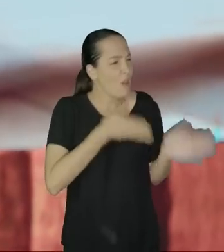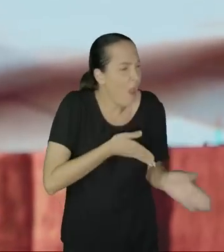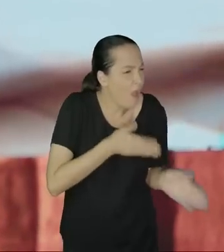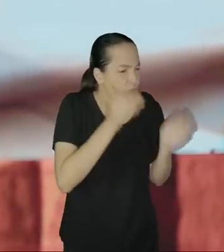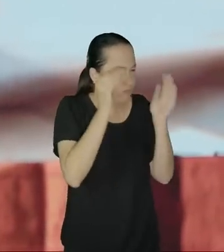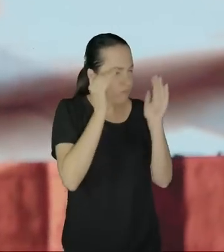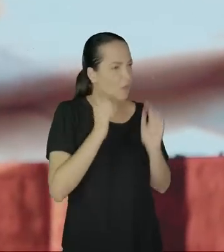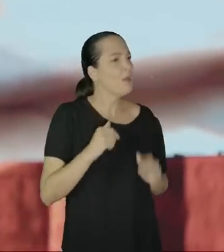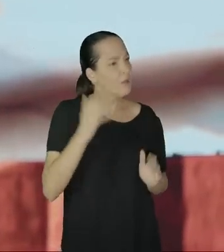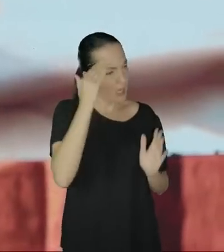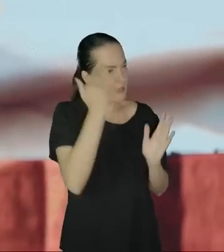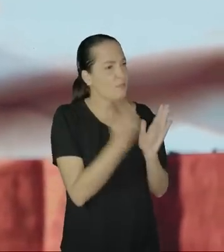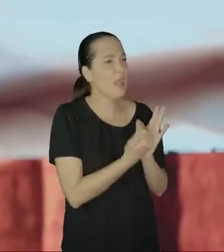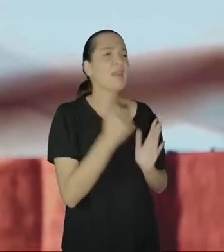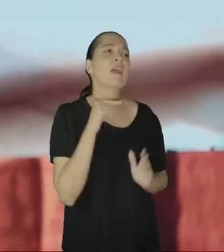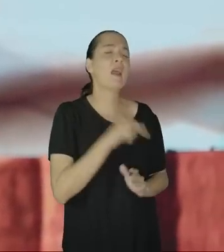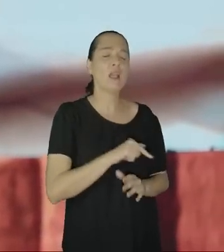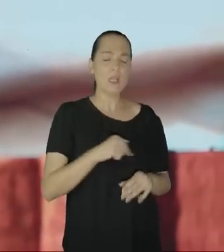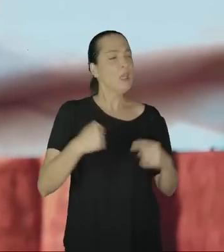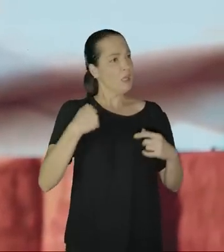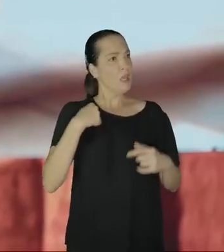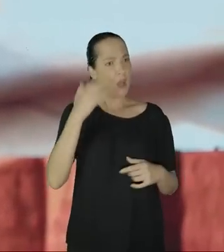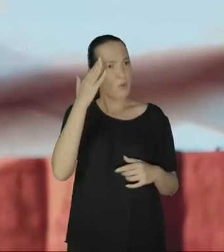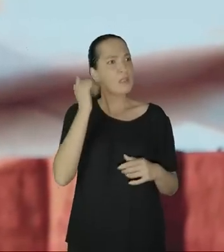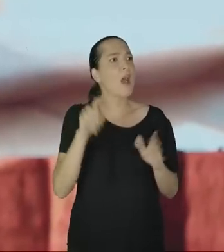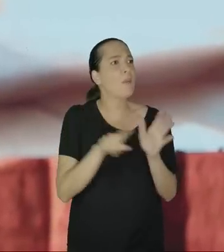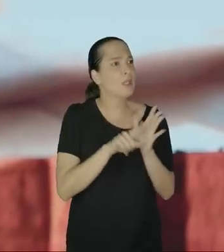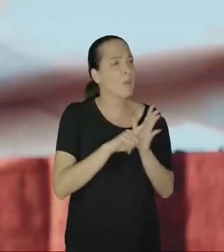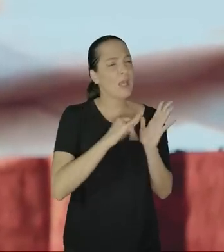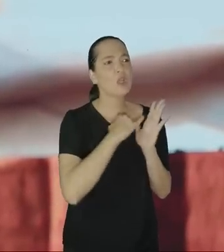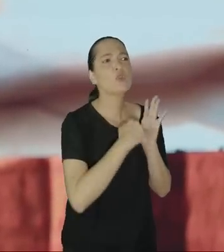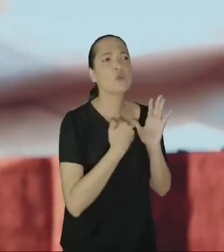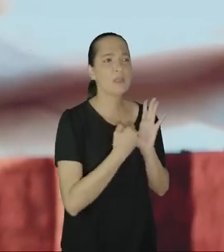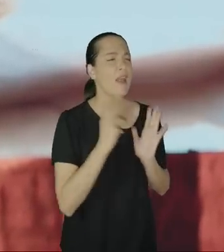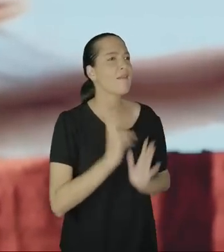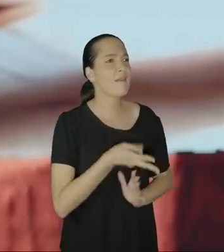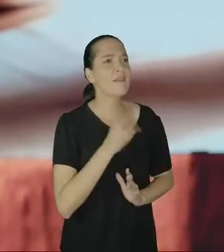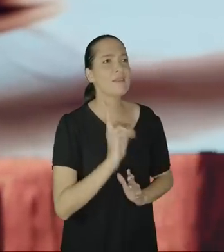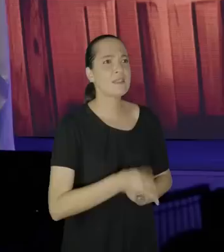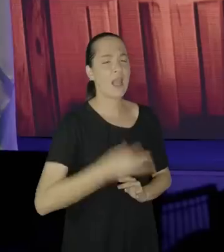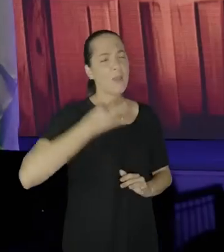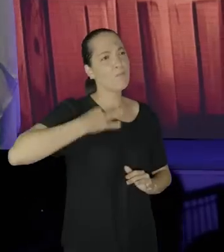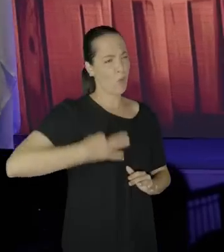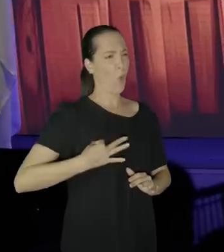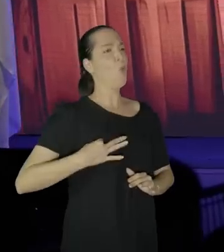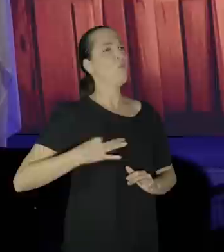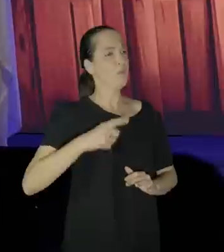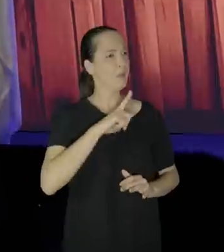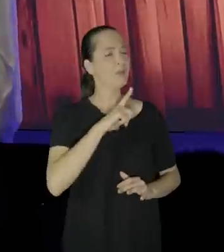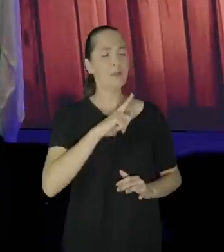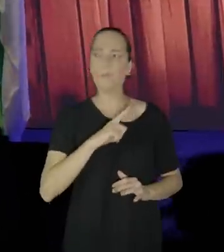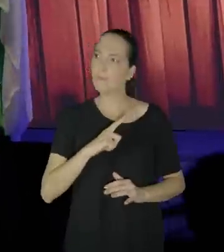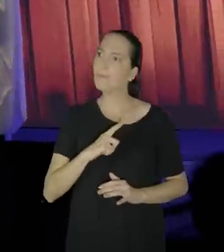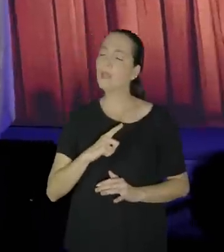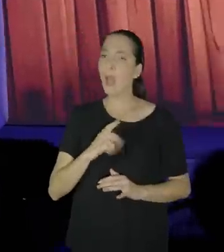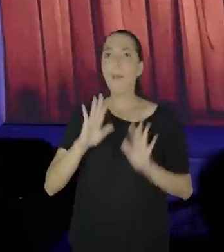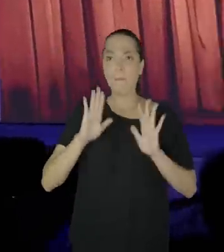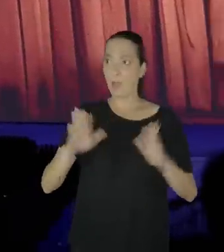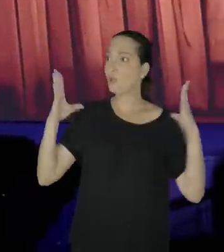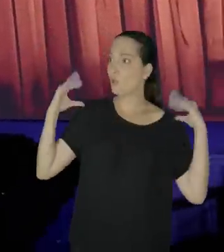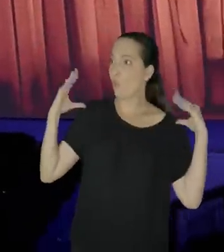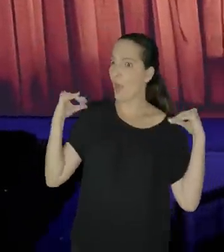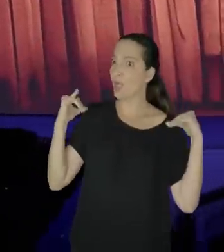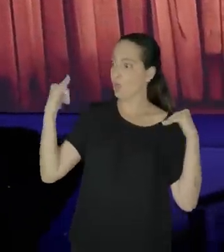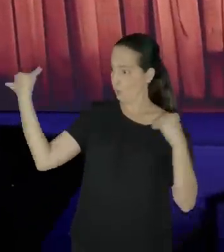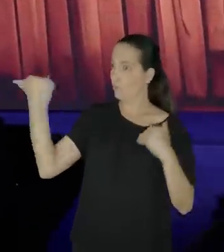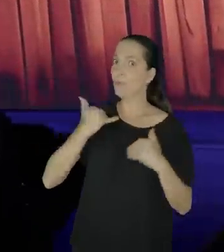sei também, prima, que José sempre foi um homem honrado. E ele continuou me dizendo: